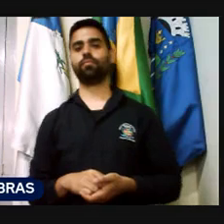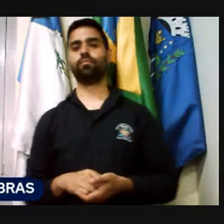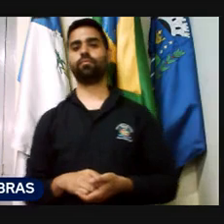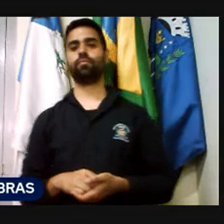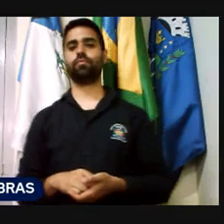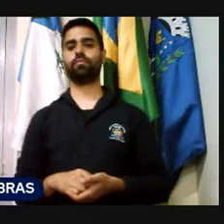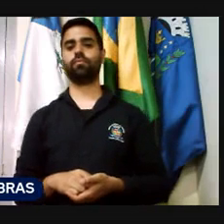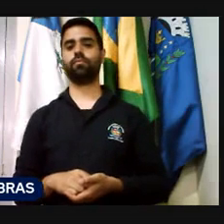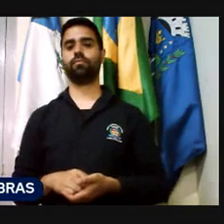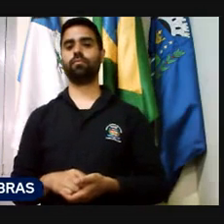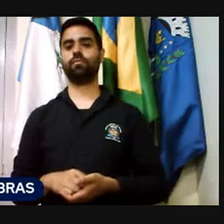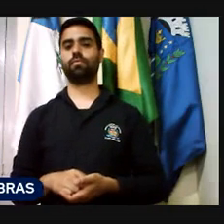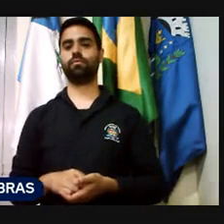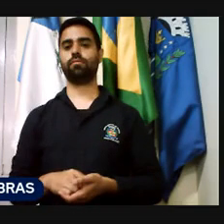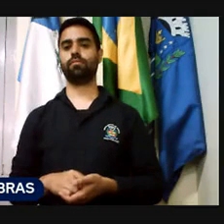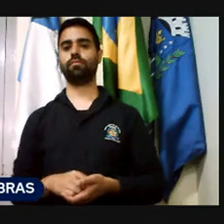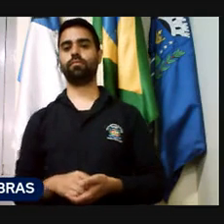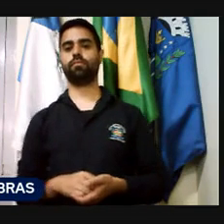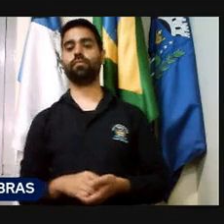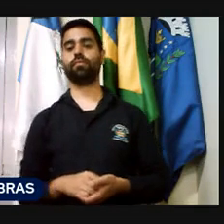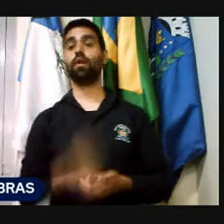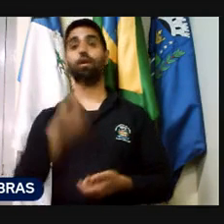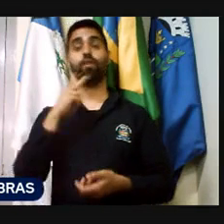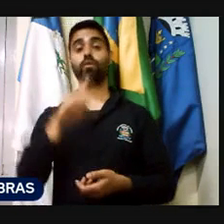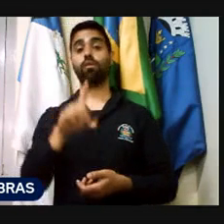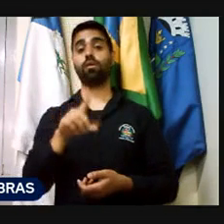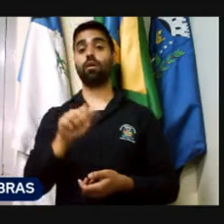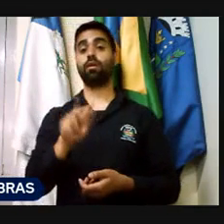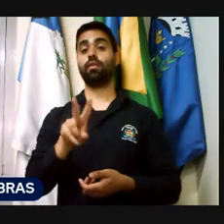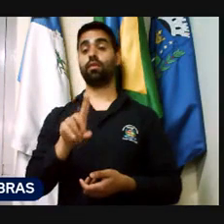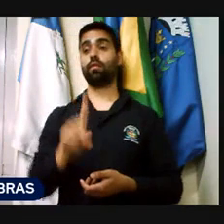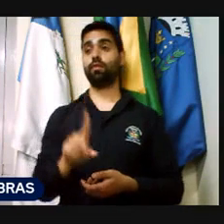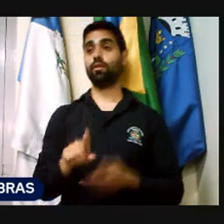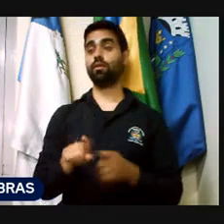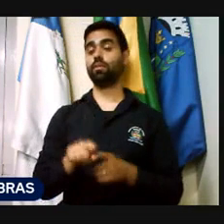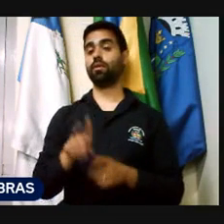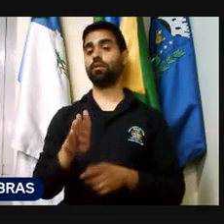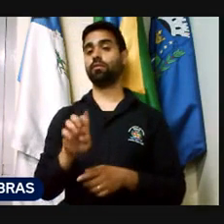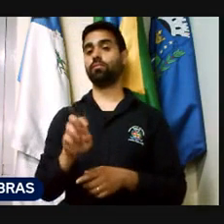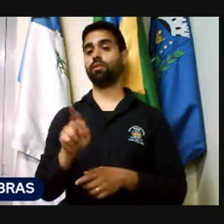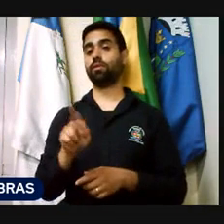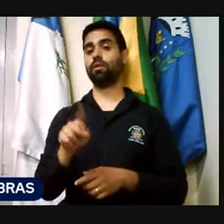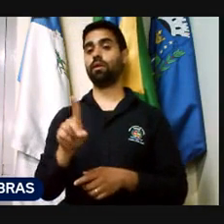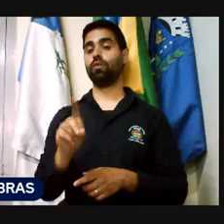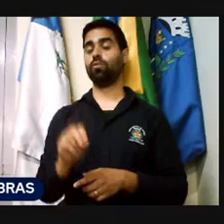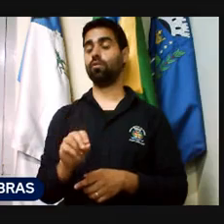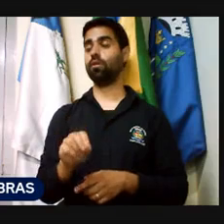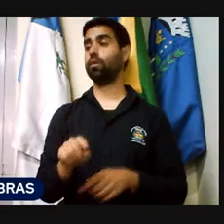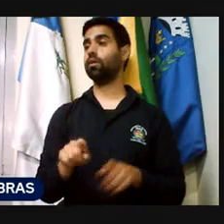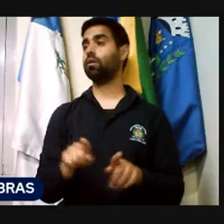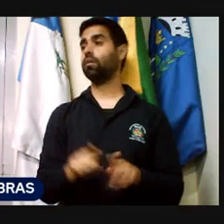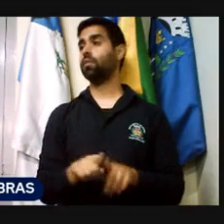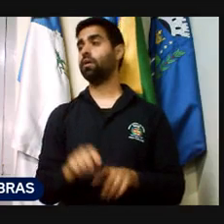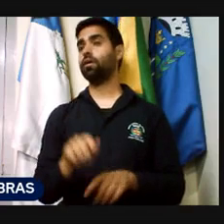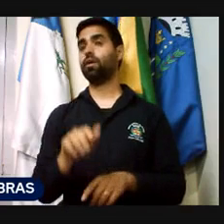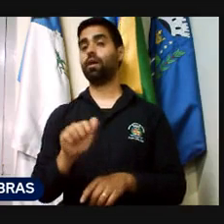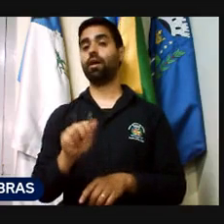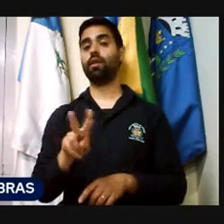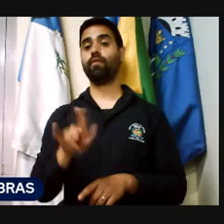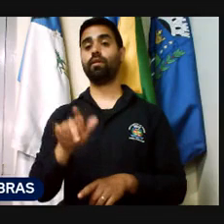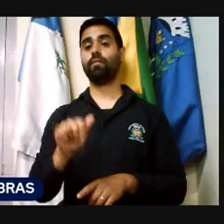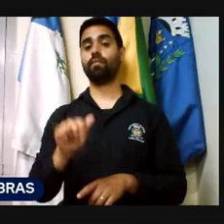novembro de 2021, vereador relator David Nogueira, acompanhando os votos, vereador Bernardo Machado e Eduardo